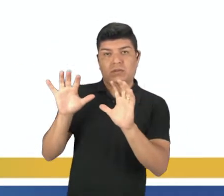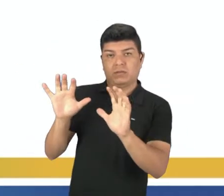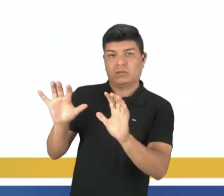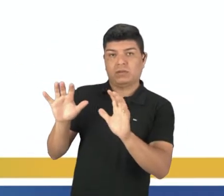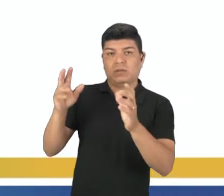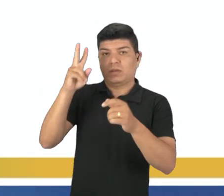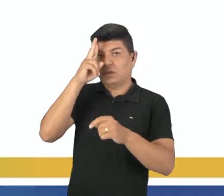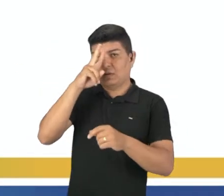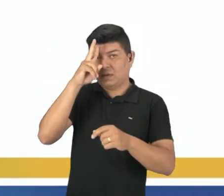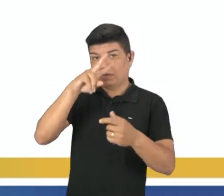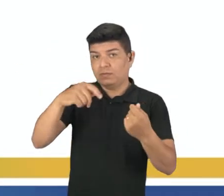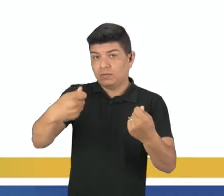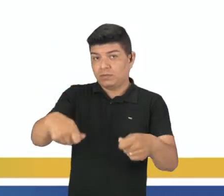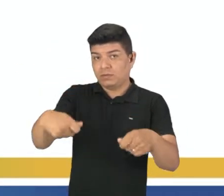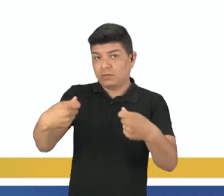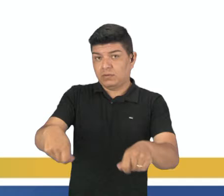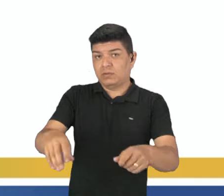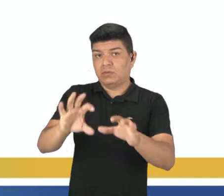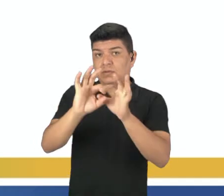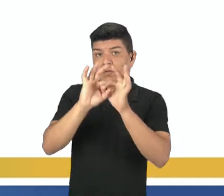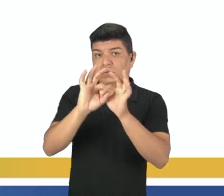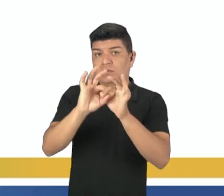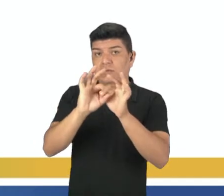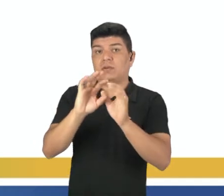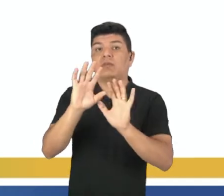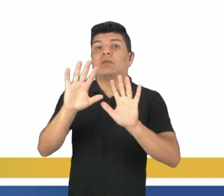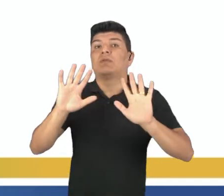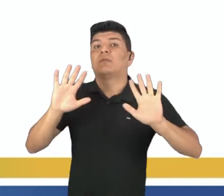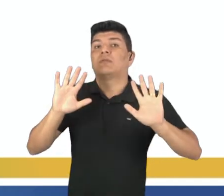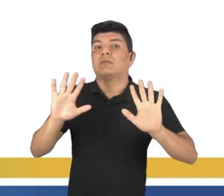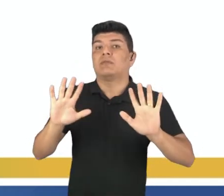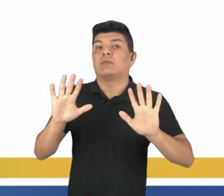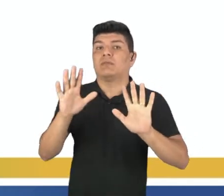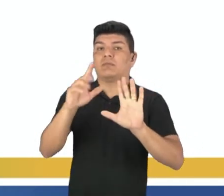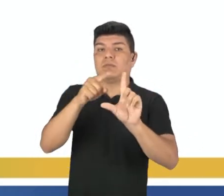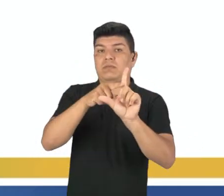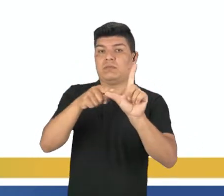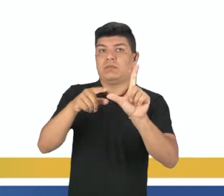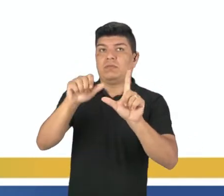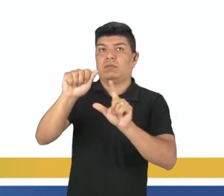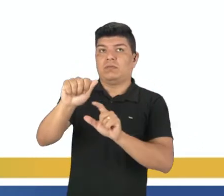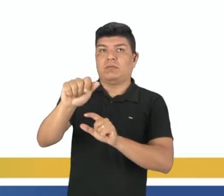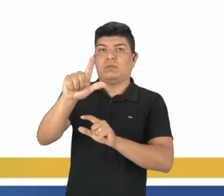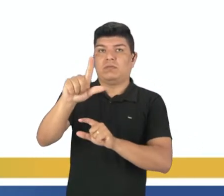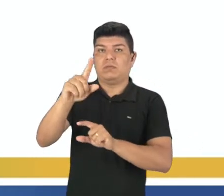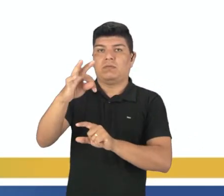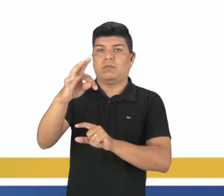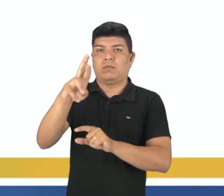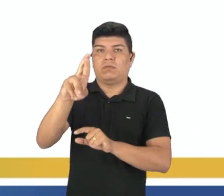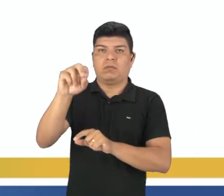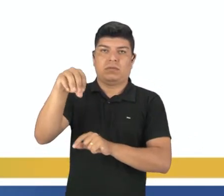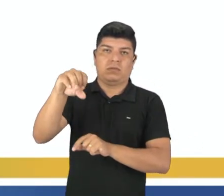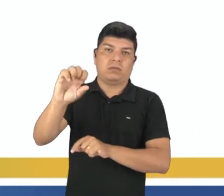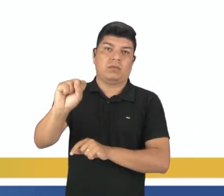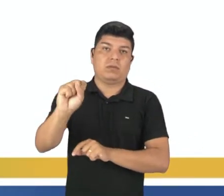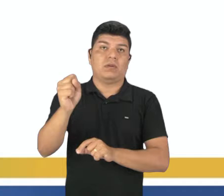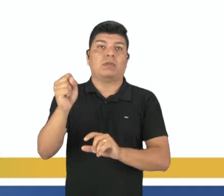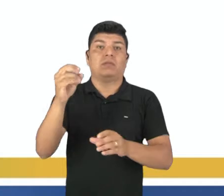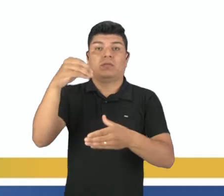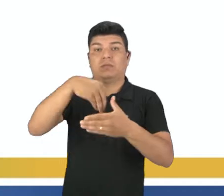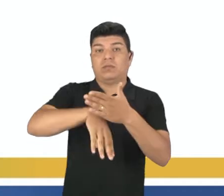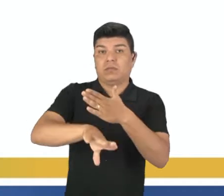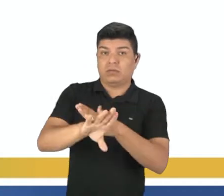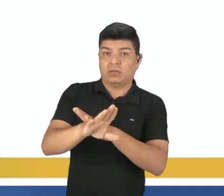gente deve lembrar aí sobre as relações envolvendo os ângulos alternos e colaterais dentro de